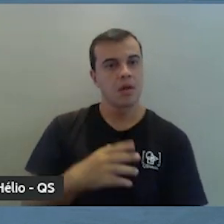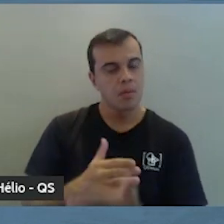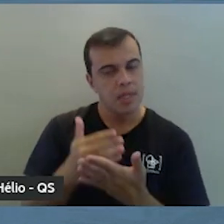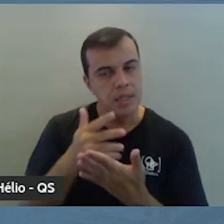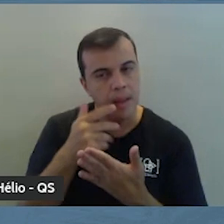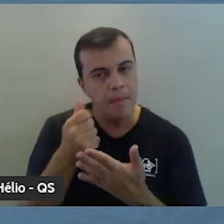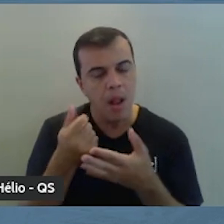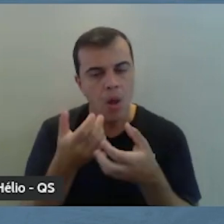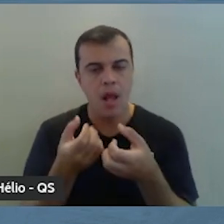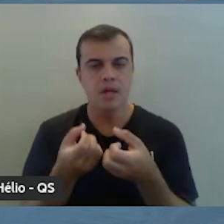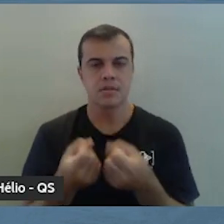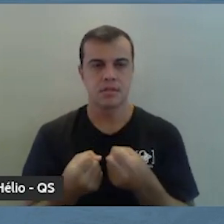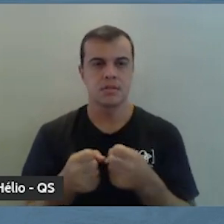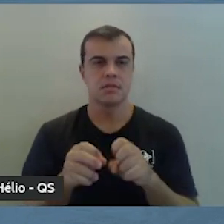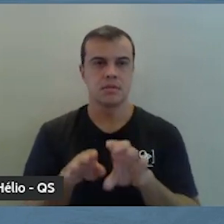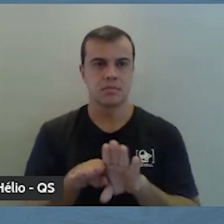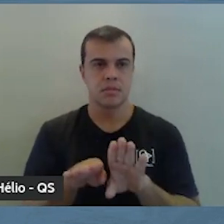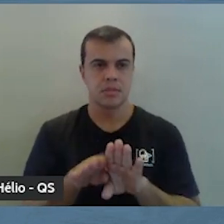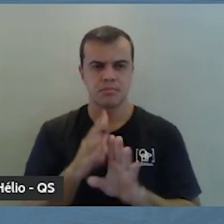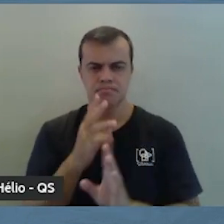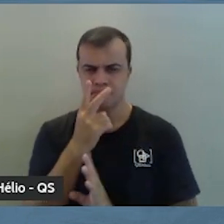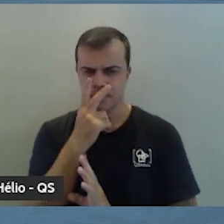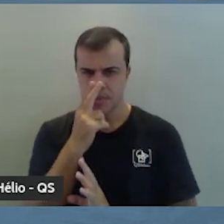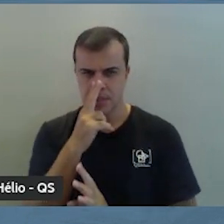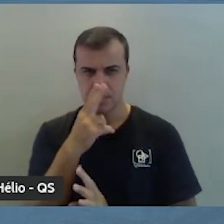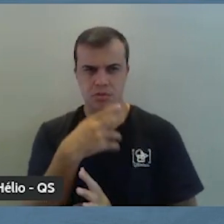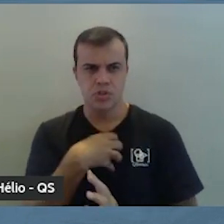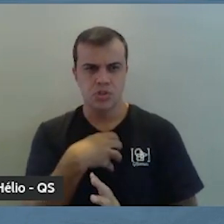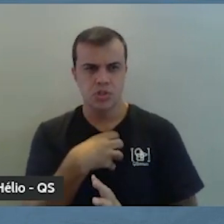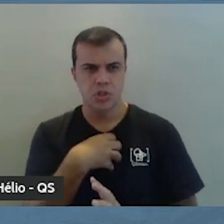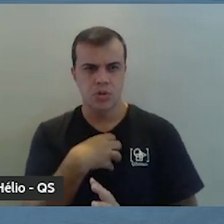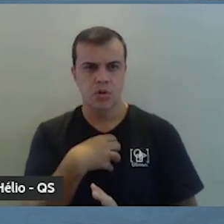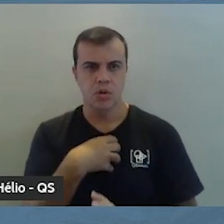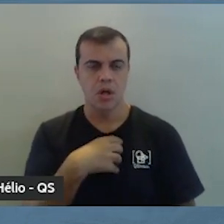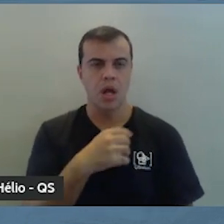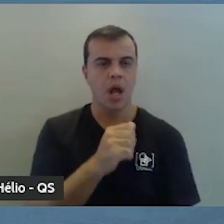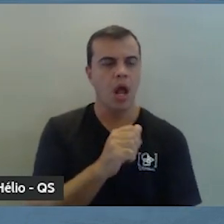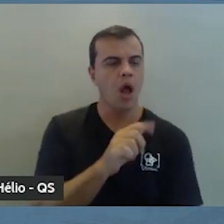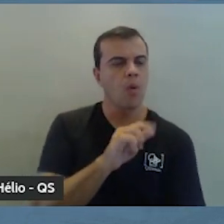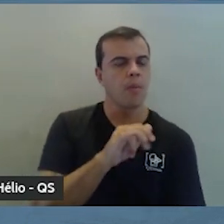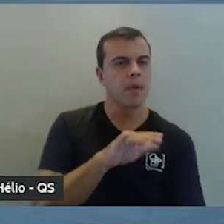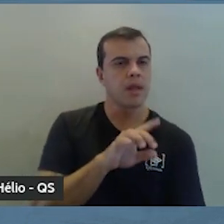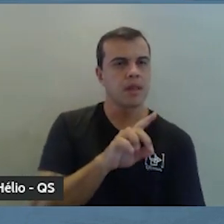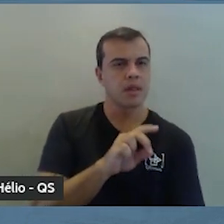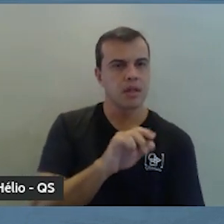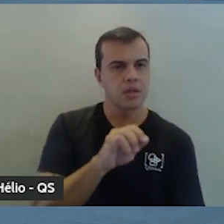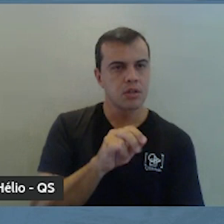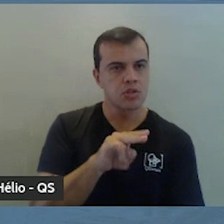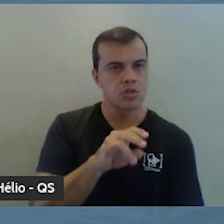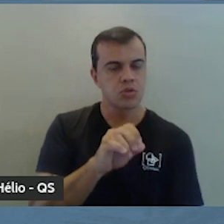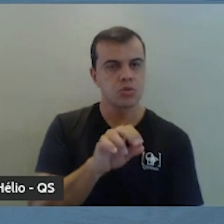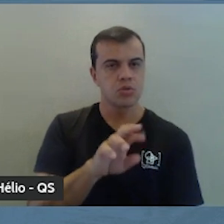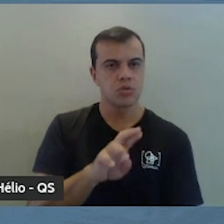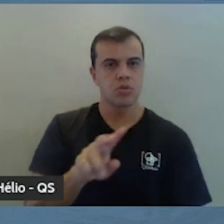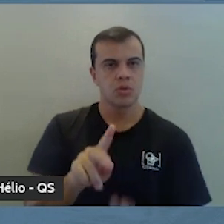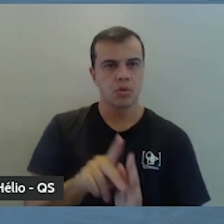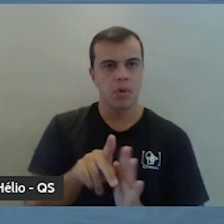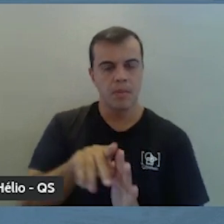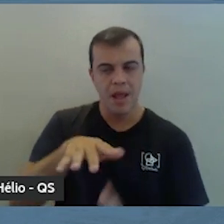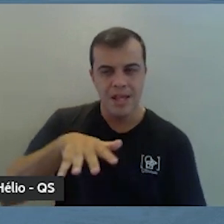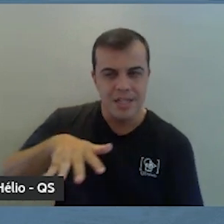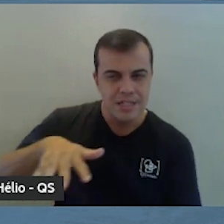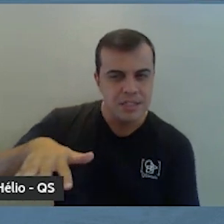aceitas, ela passa a ser vista como um estilo de Almeida Júnior, um estilo regionalista, uma